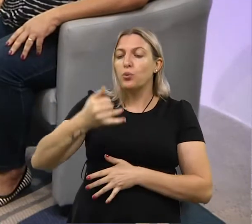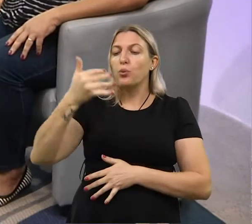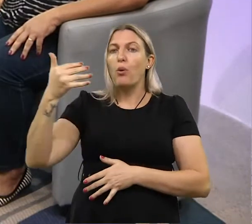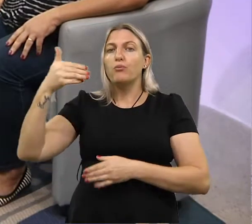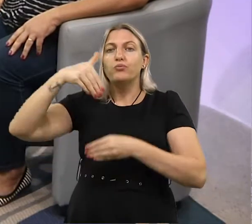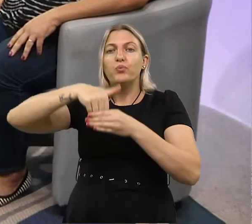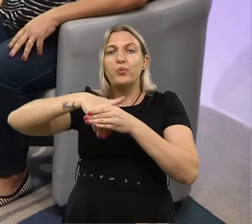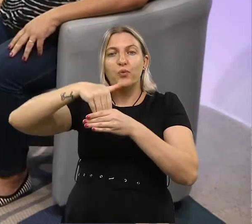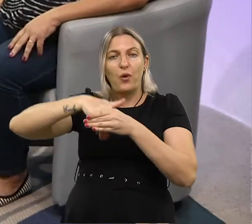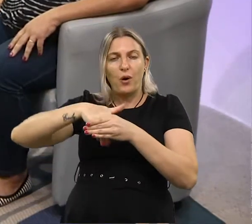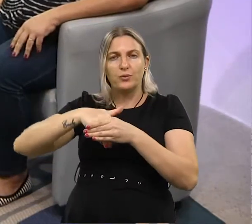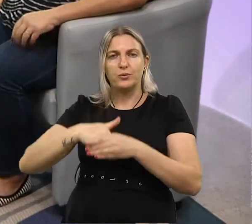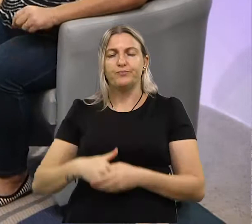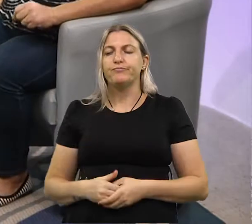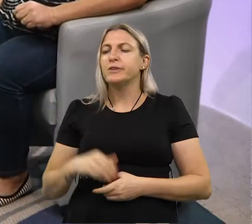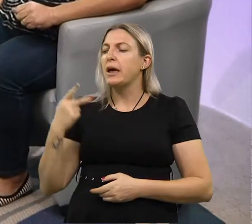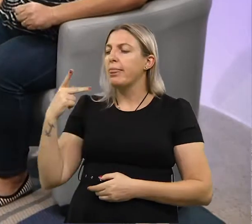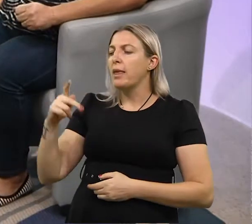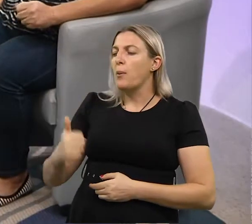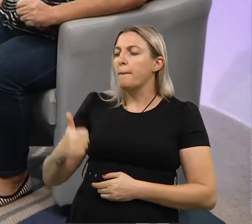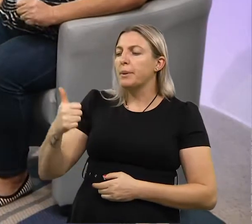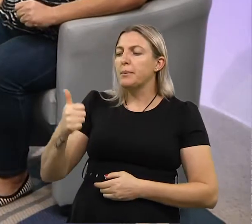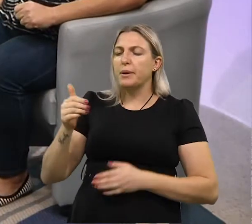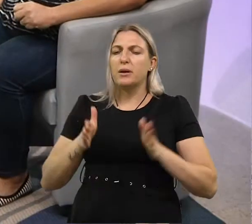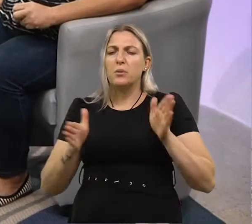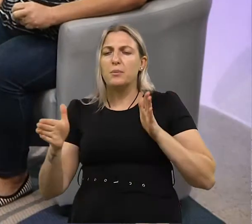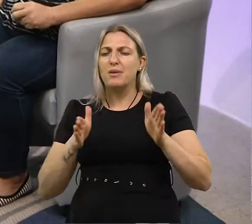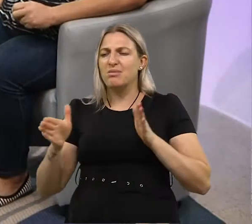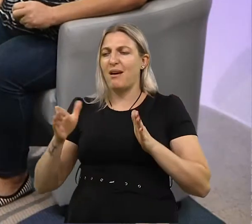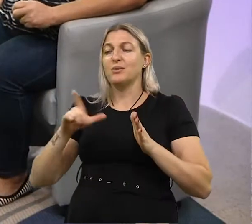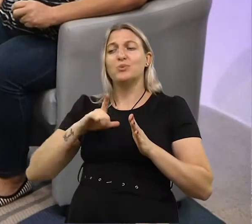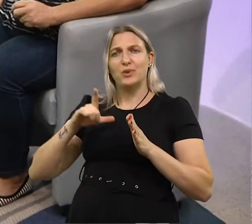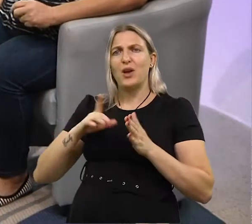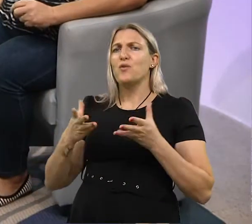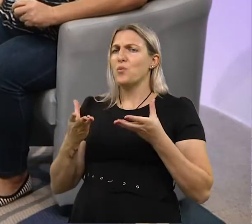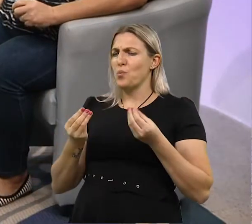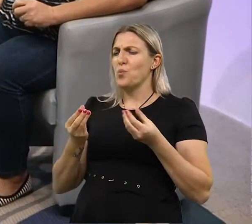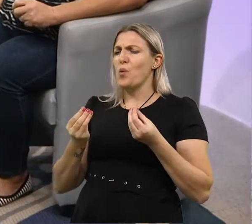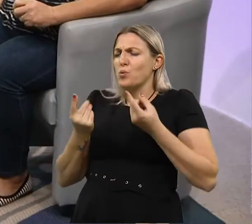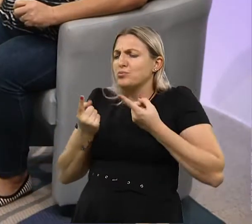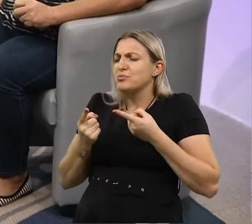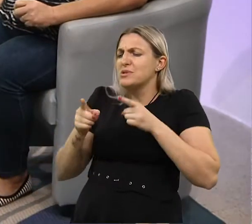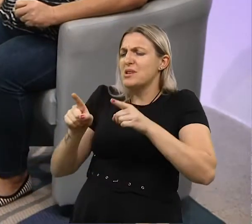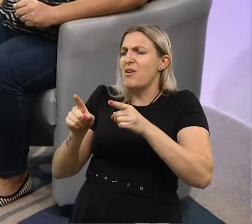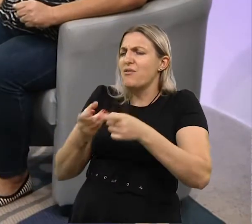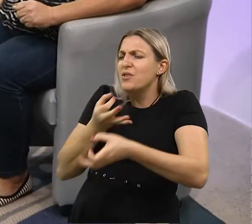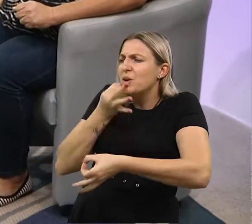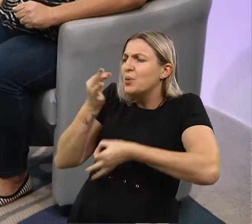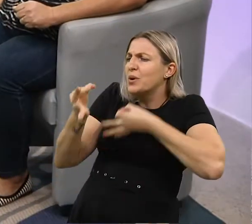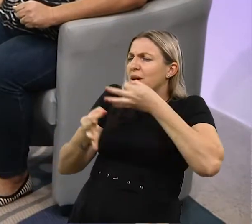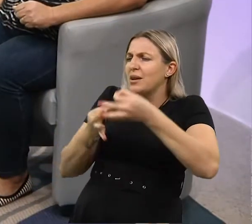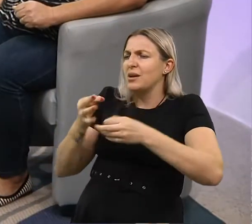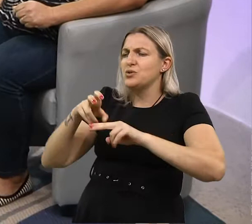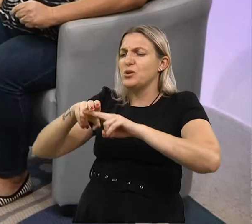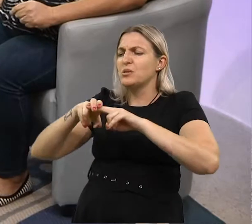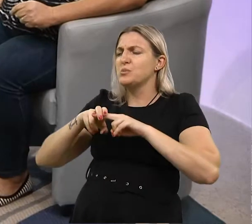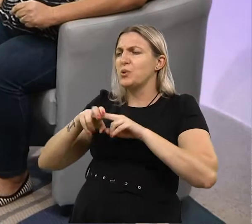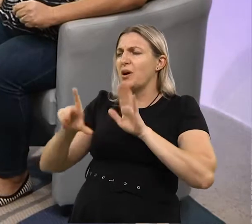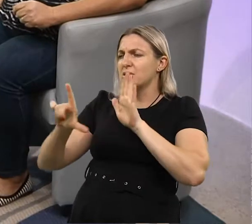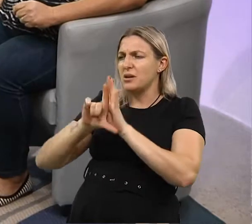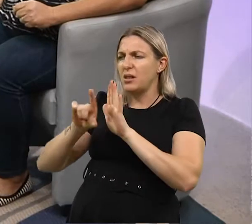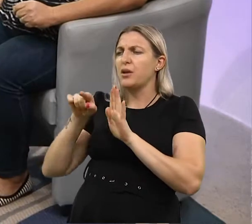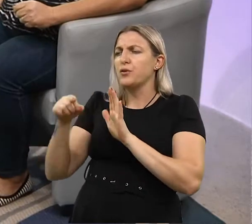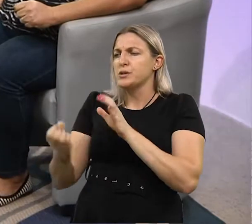concorreste. No teu primeiro mandato tu enfrentaste muitos desafios e críticas, né, Sandra? Até em função da própria lei